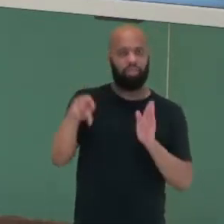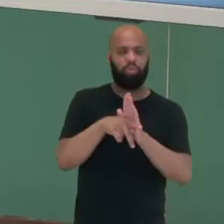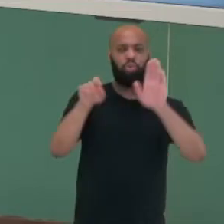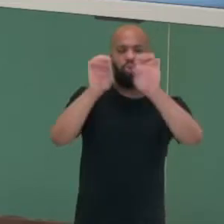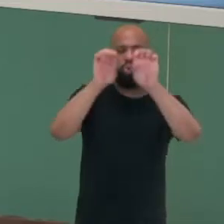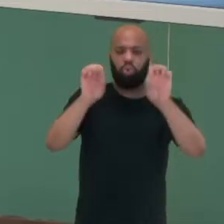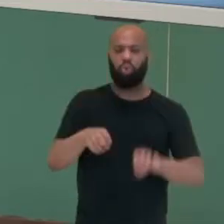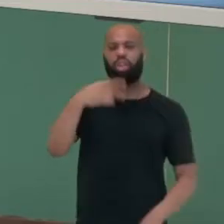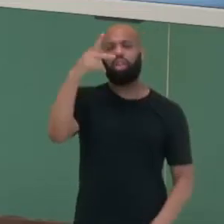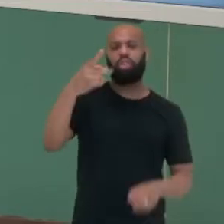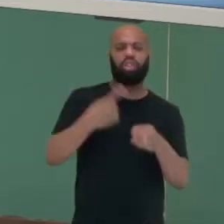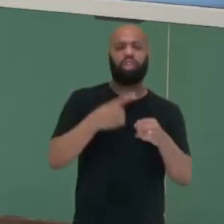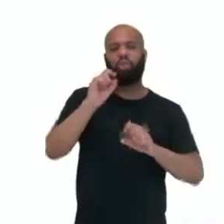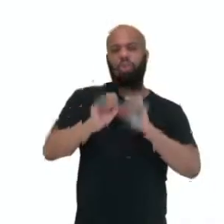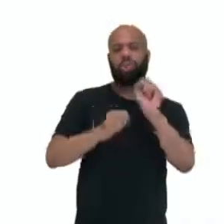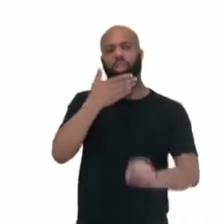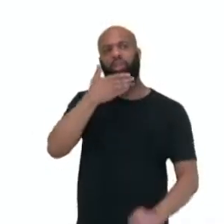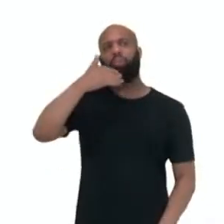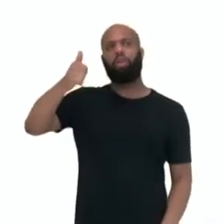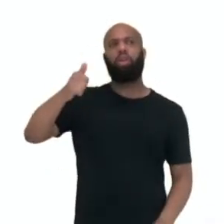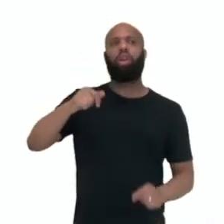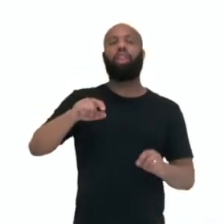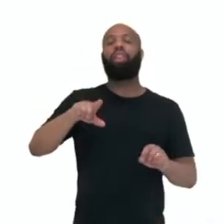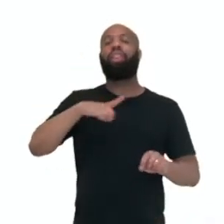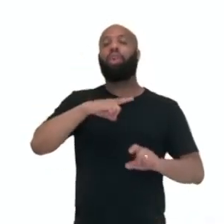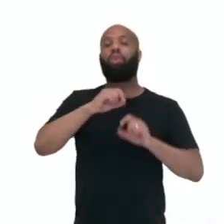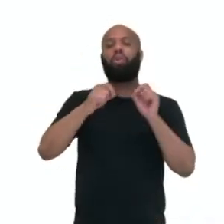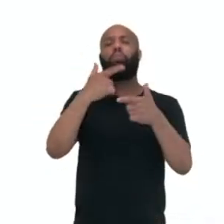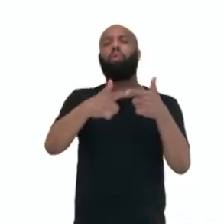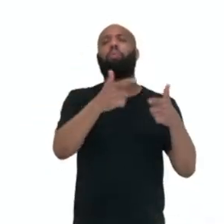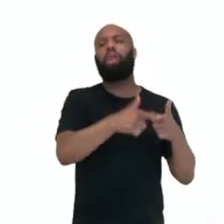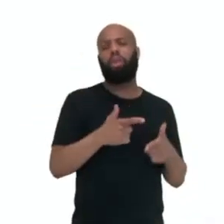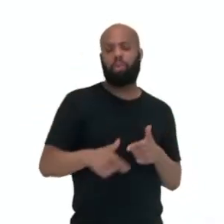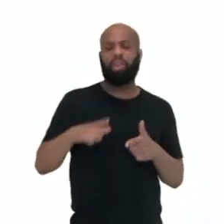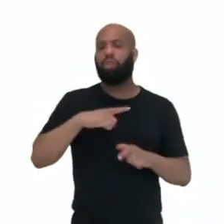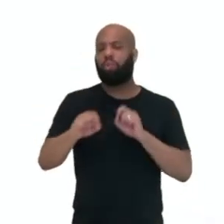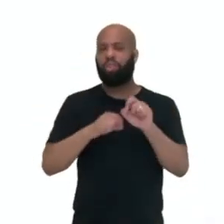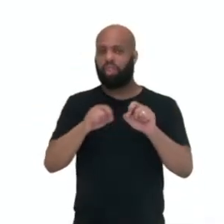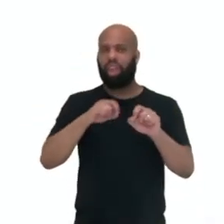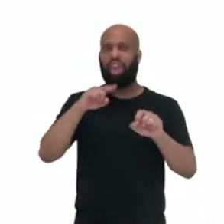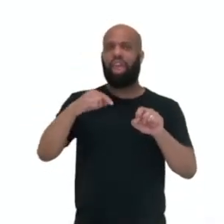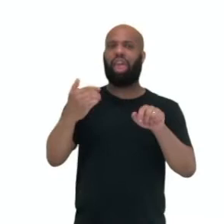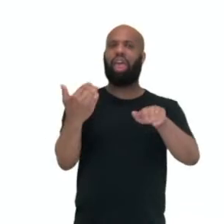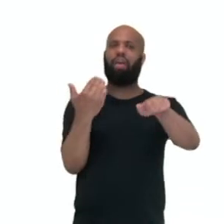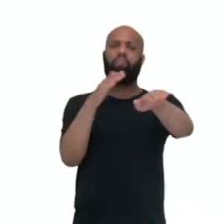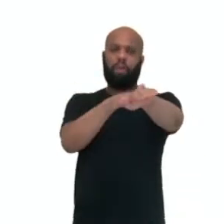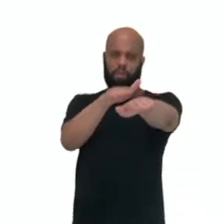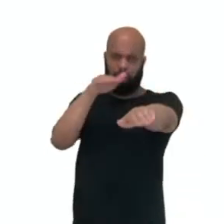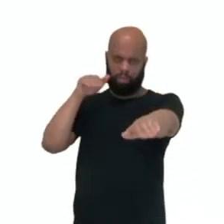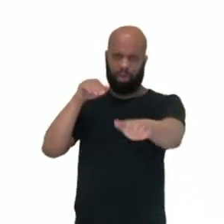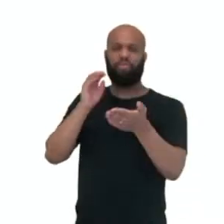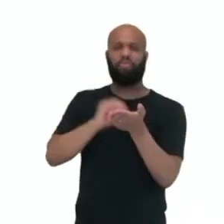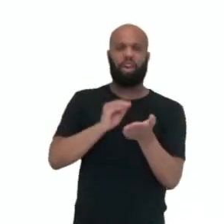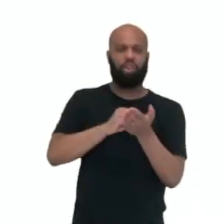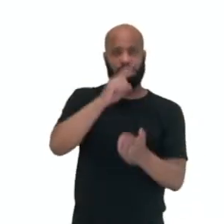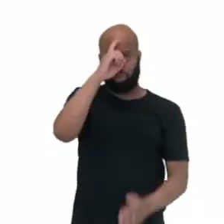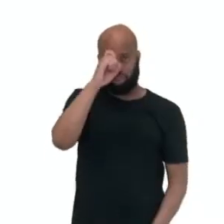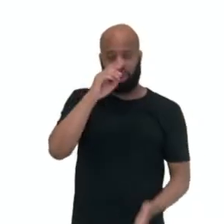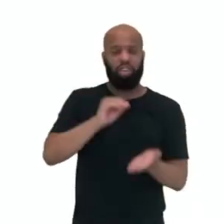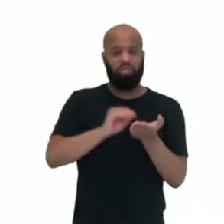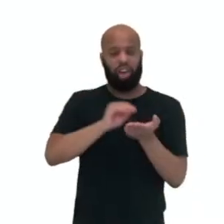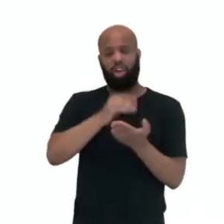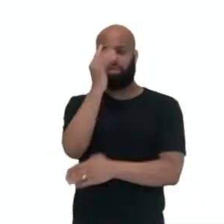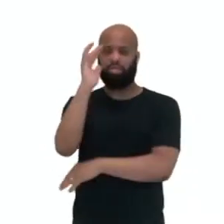cidade, qual é o maior problema? Trânsito, falta de hospitais, falta de áreas verdes, ausência